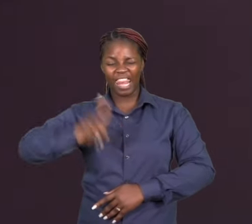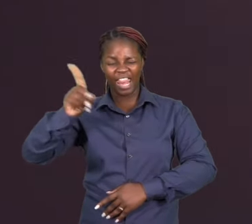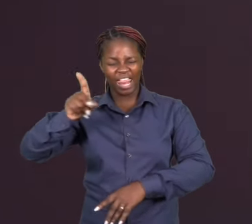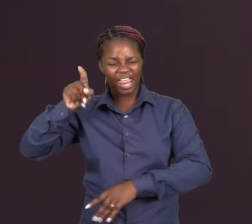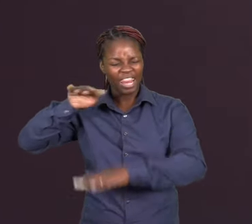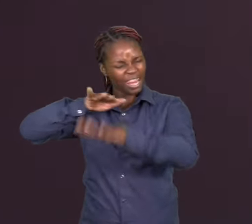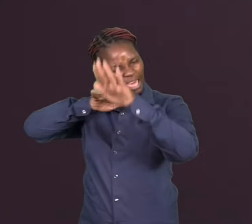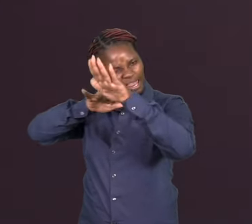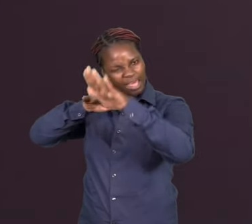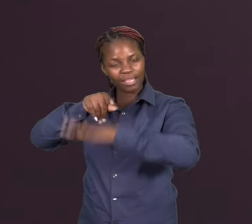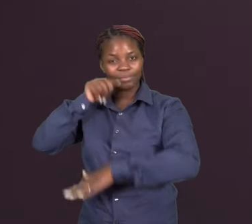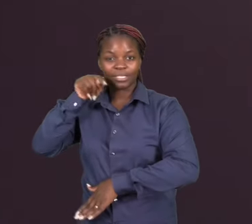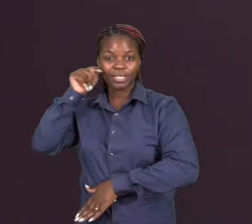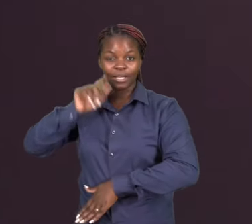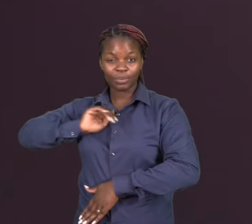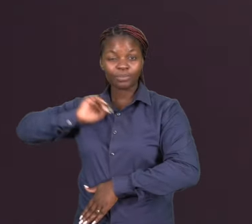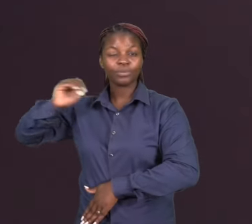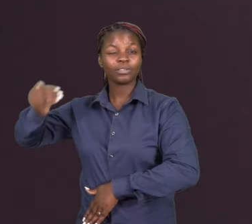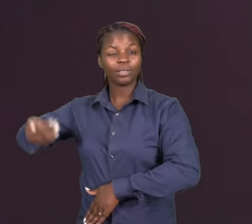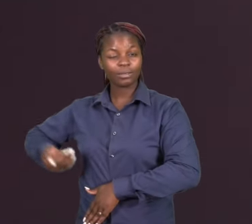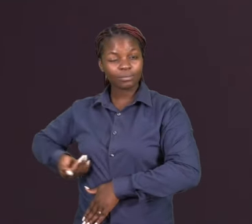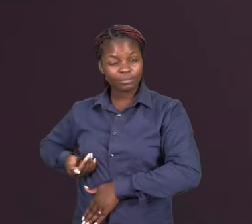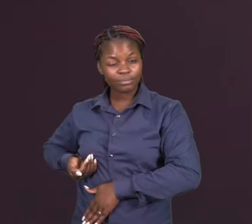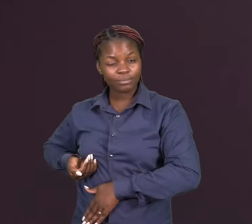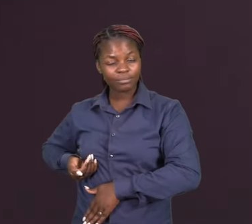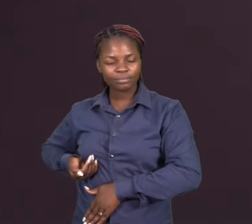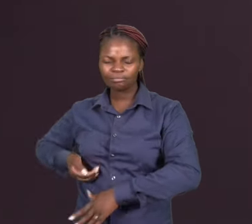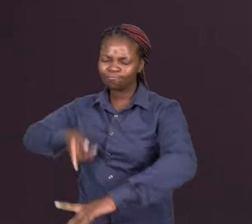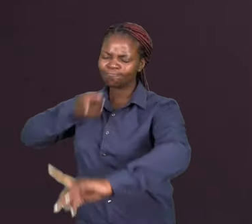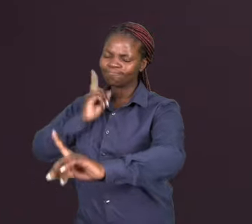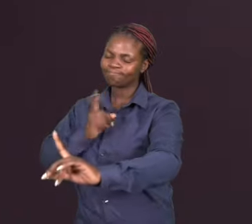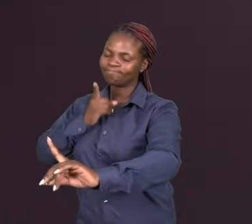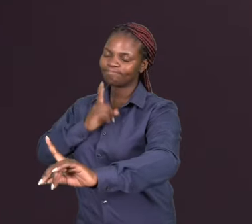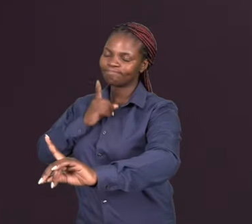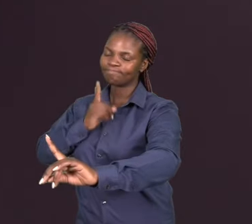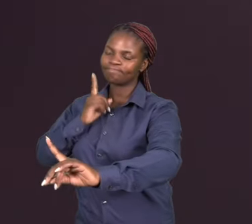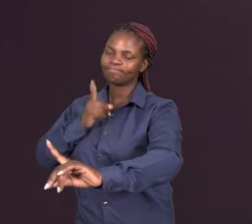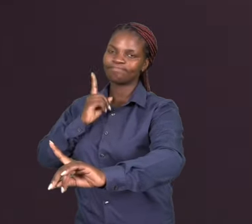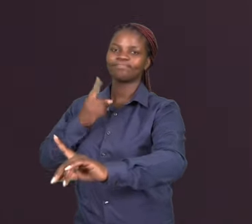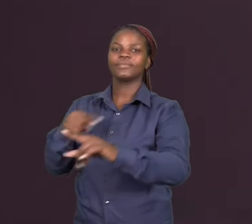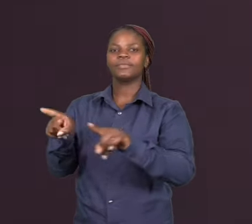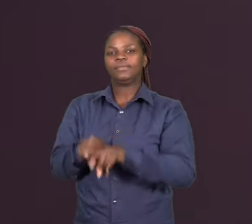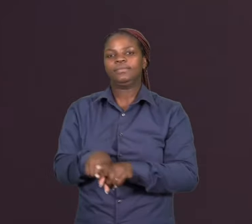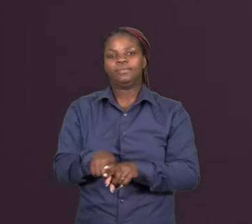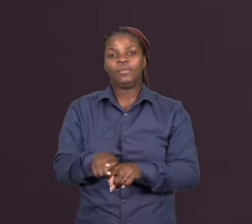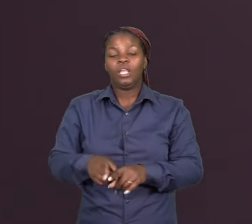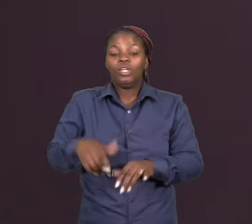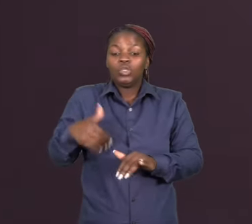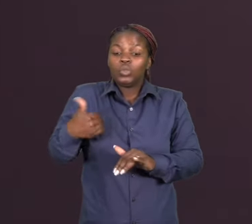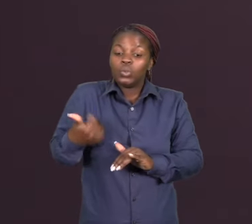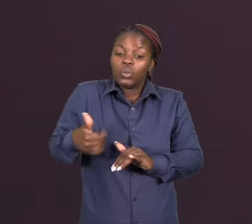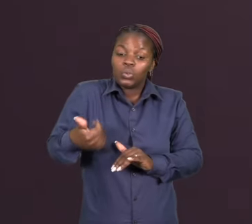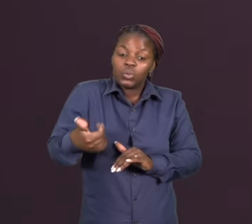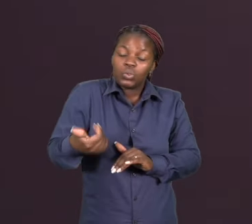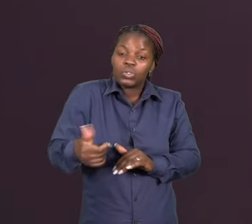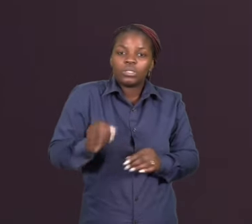recônditos as mulheres também são crucificadas as mulheres também todos os dias devem deixar